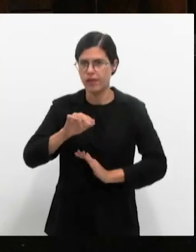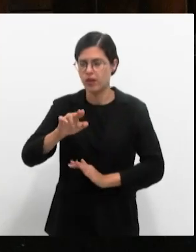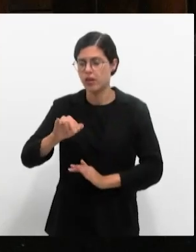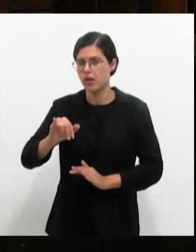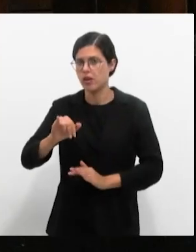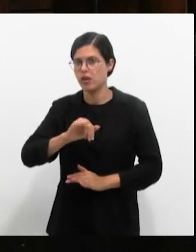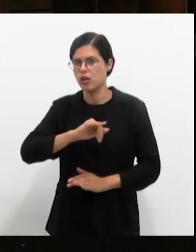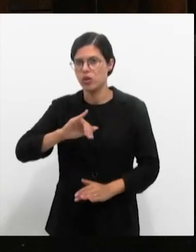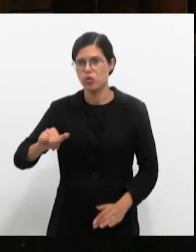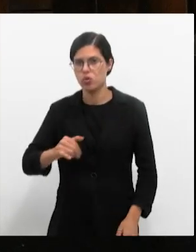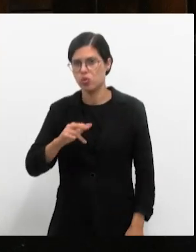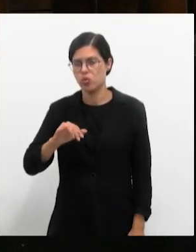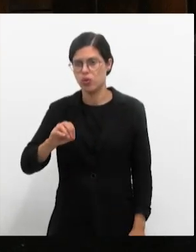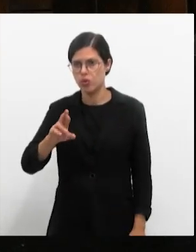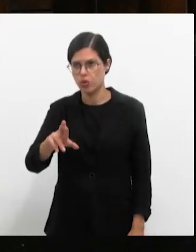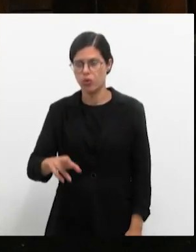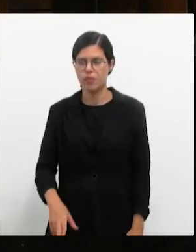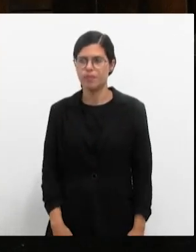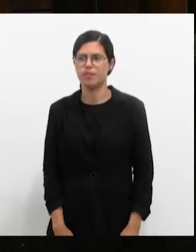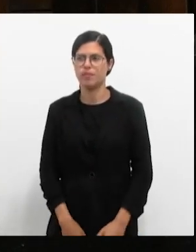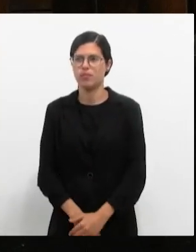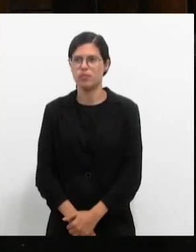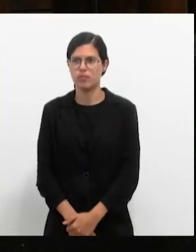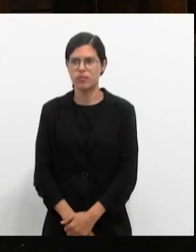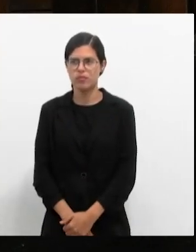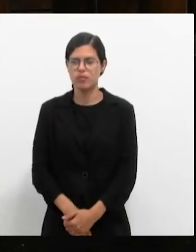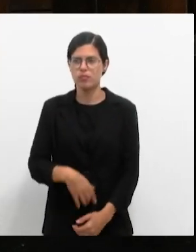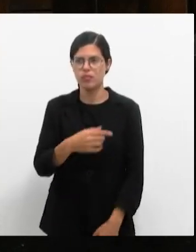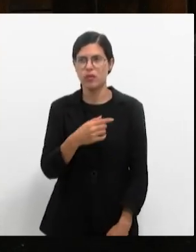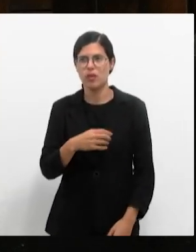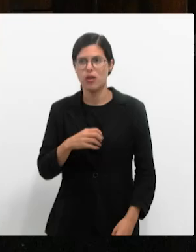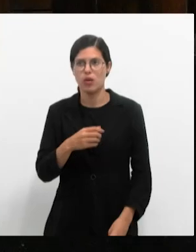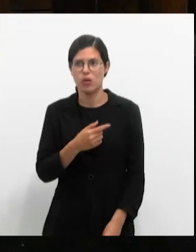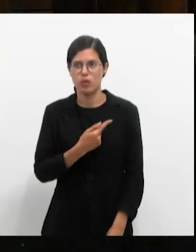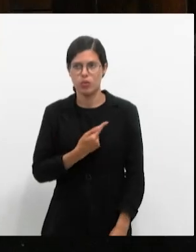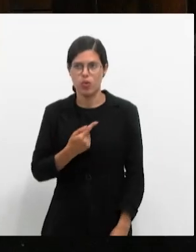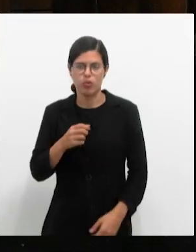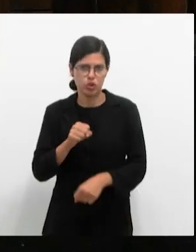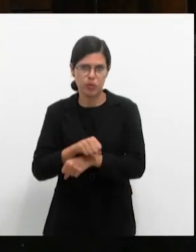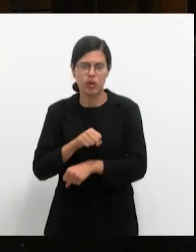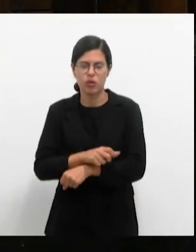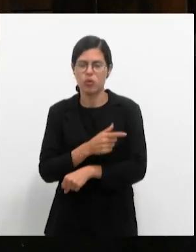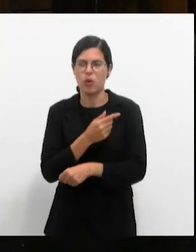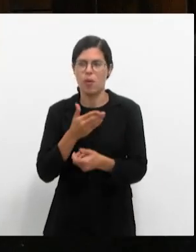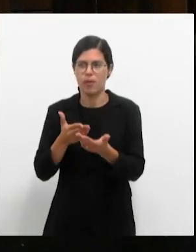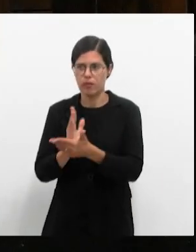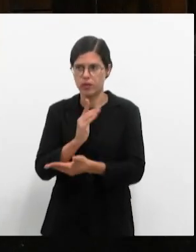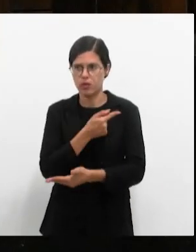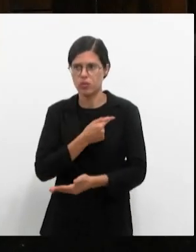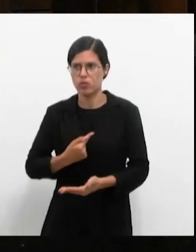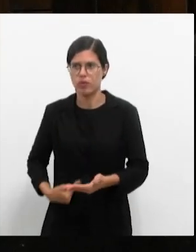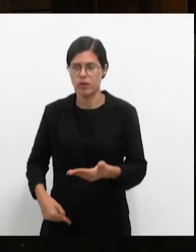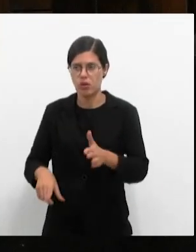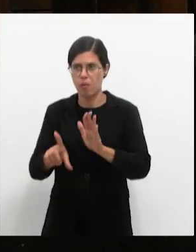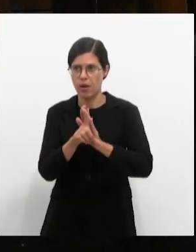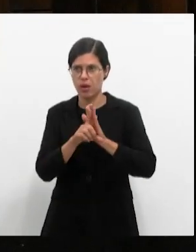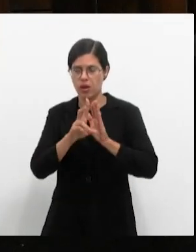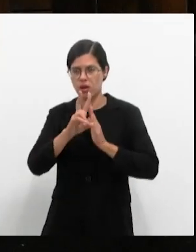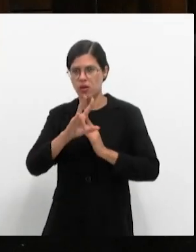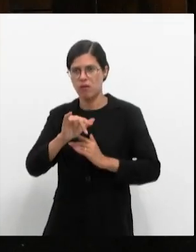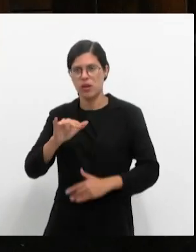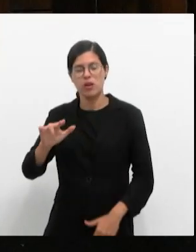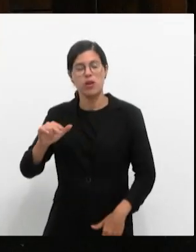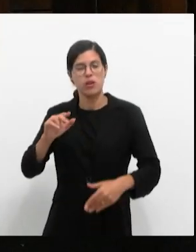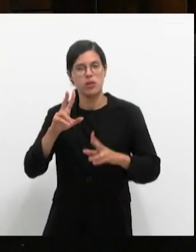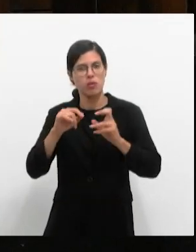de sanção dos seus respectivos governadores, uma Lei Vini Júnior que trata do preconceito